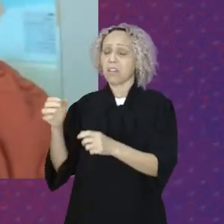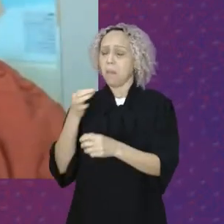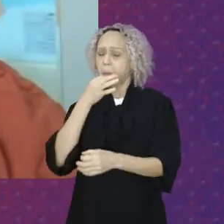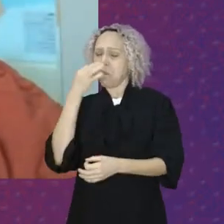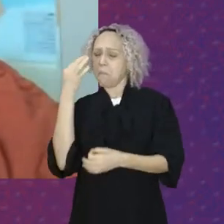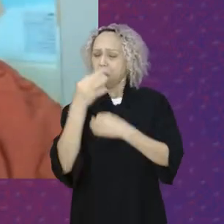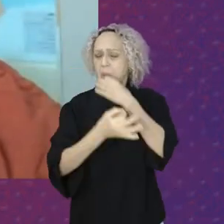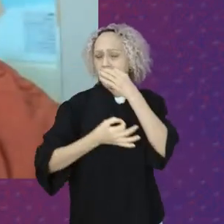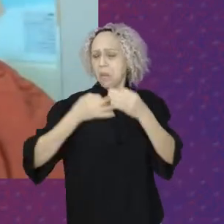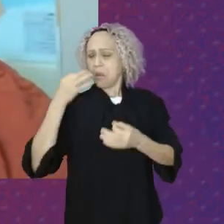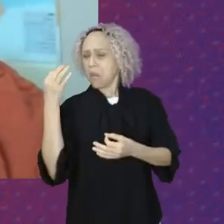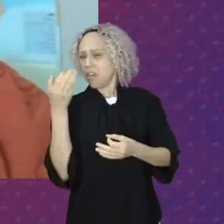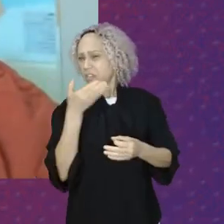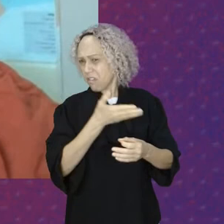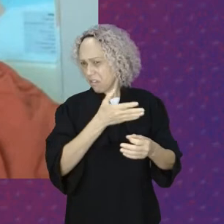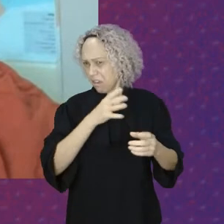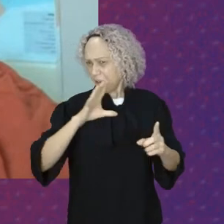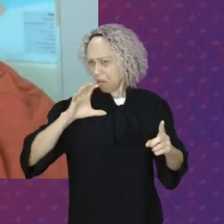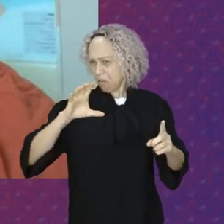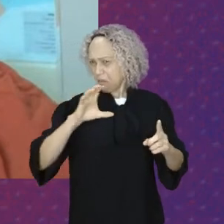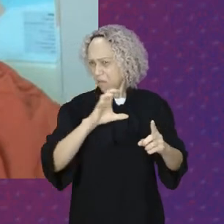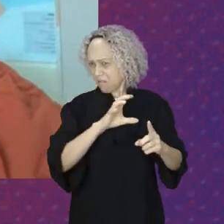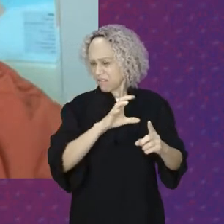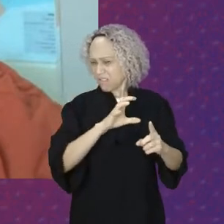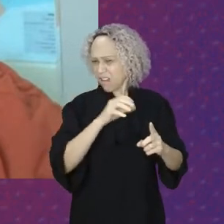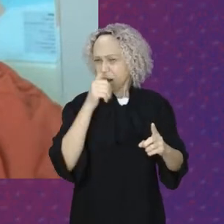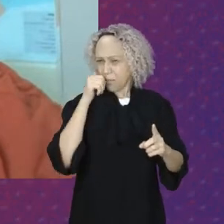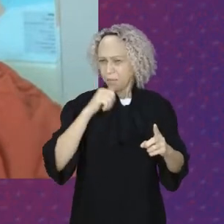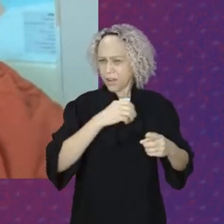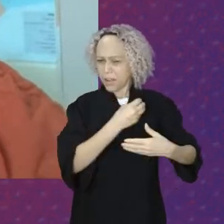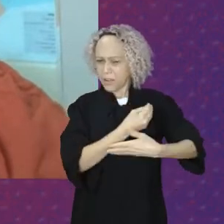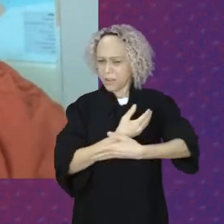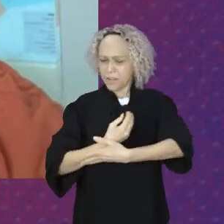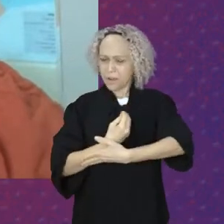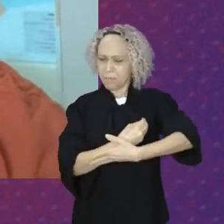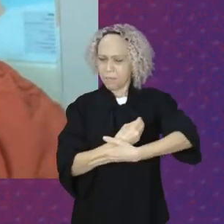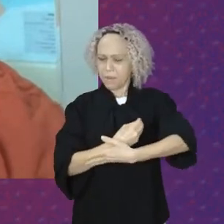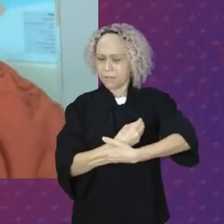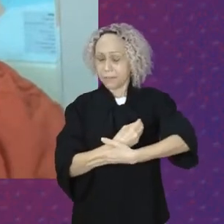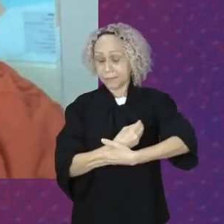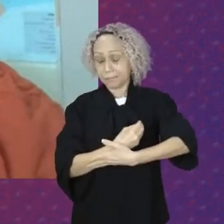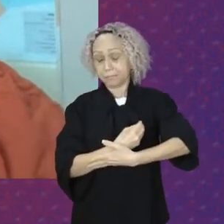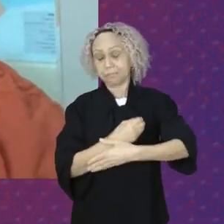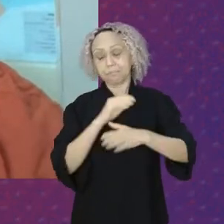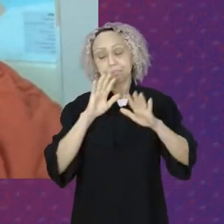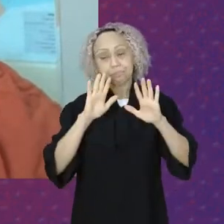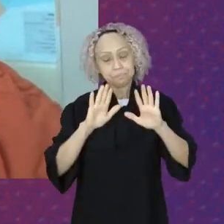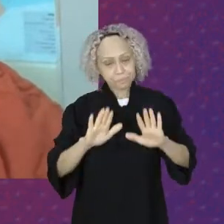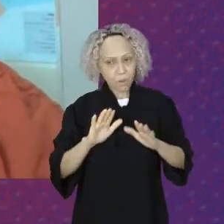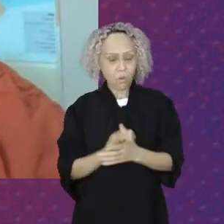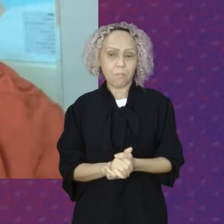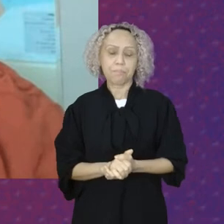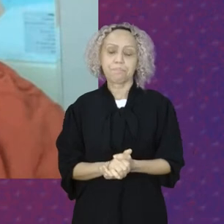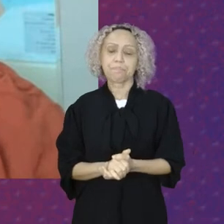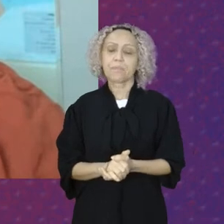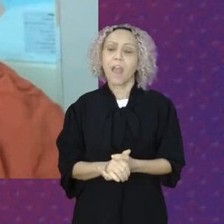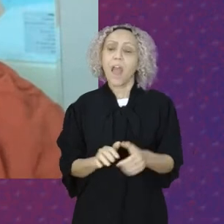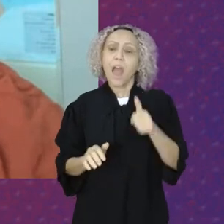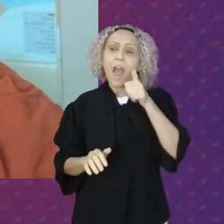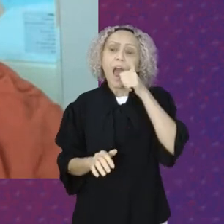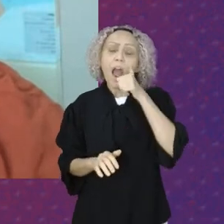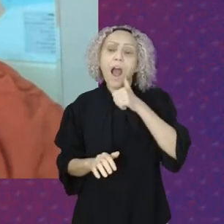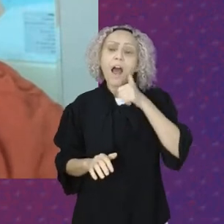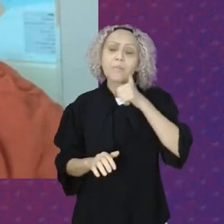que agora faz parte da minha pauta e eu vou defender em todo lugar. As mulheres, elas não podem, ao decidir ser mãe,